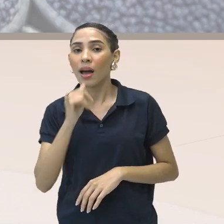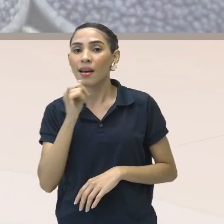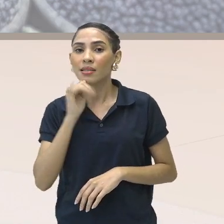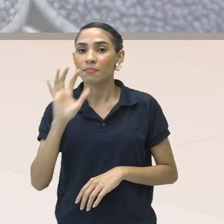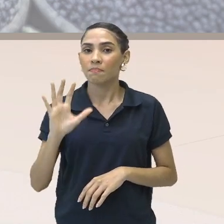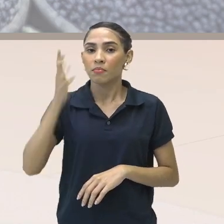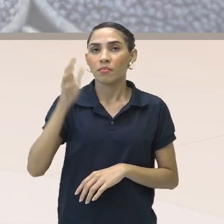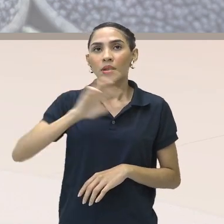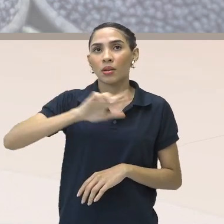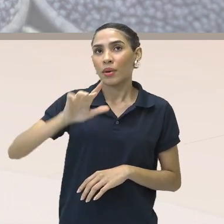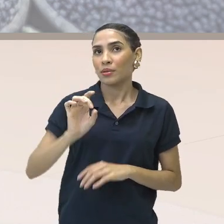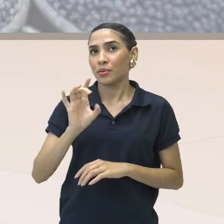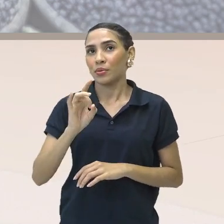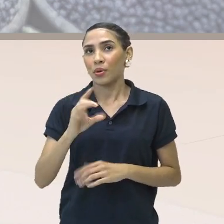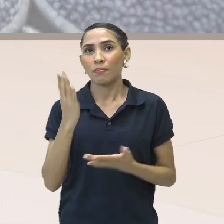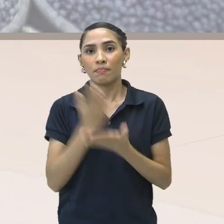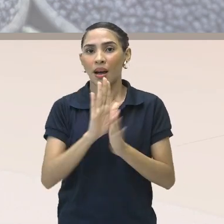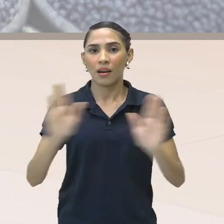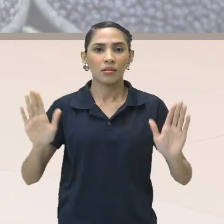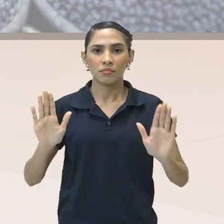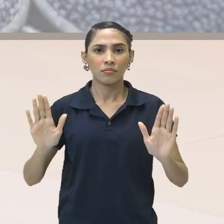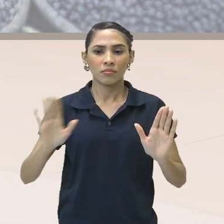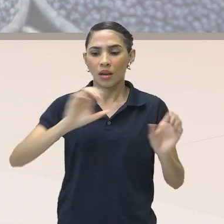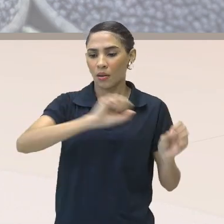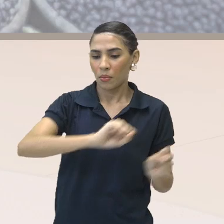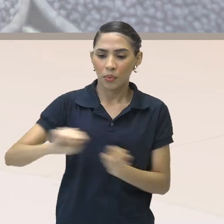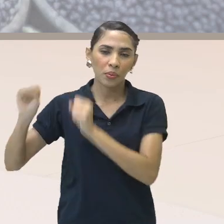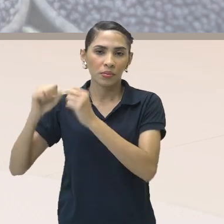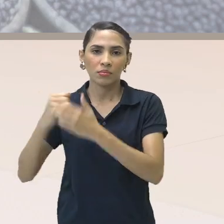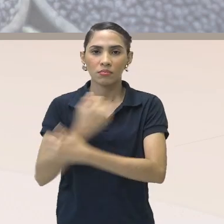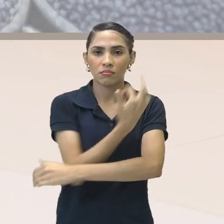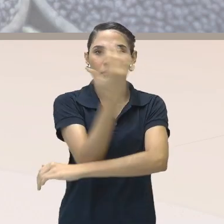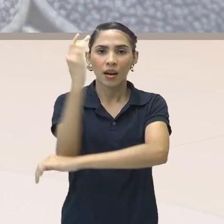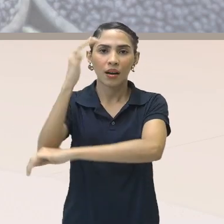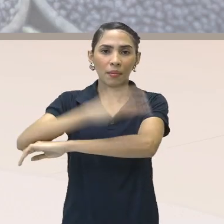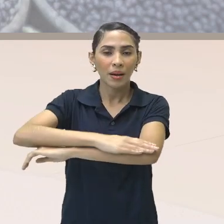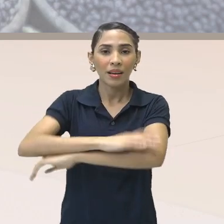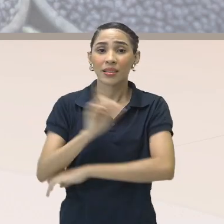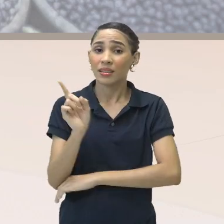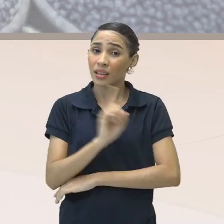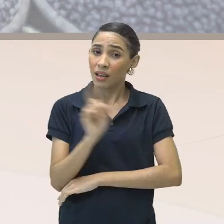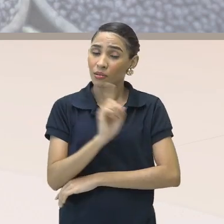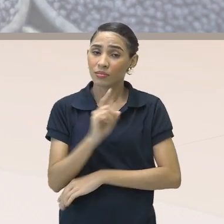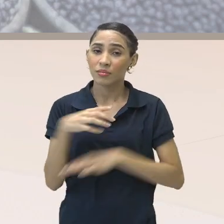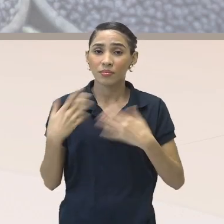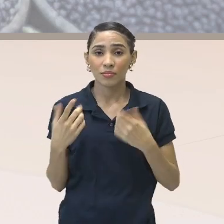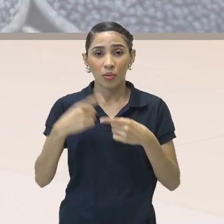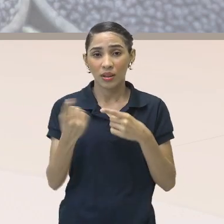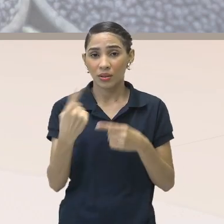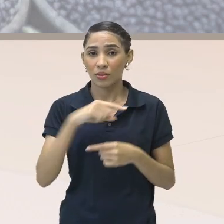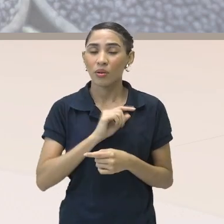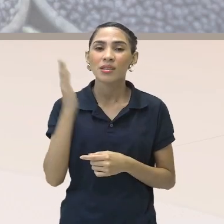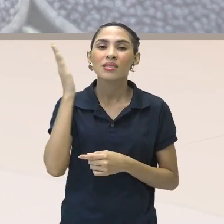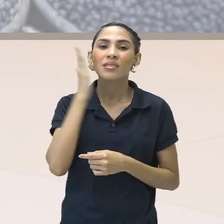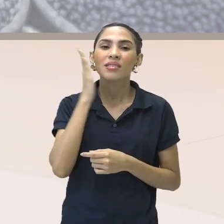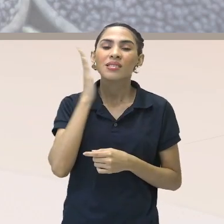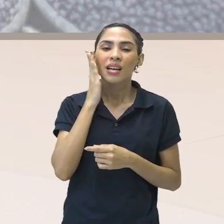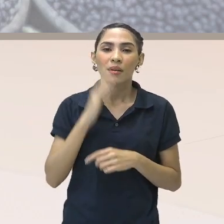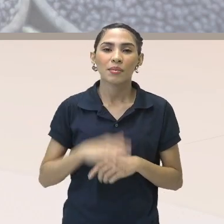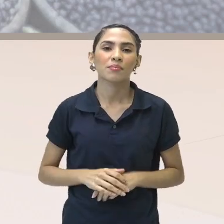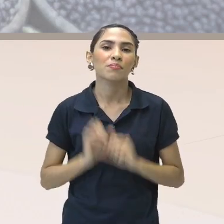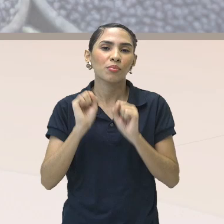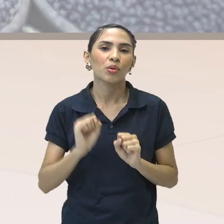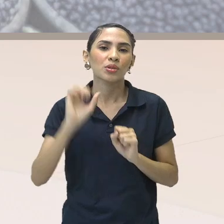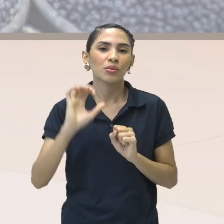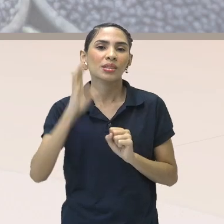solução não é necessariamente acabar com tudo, tirar toda a floresta dali. Né? Por quê? Porque, como a gente sabe, isso dá margem para uma